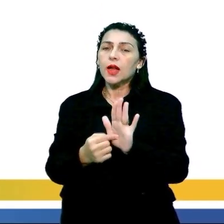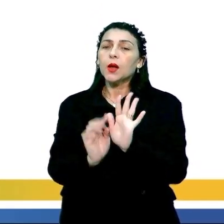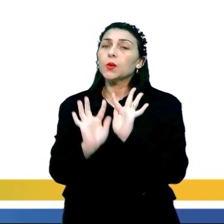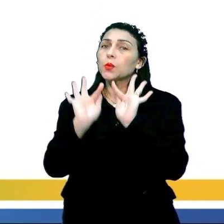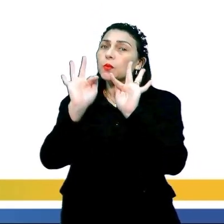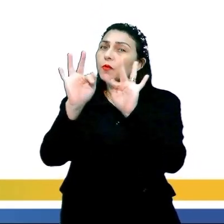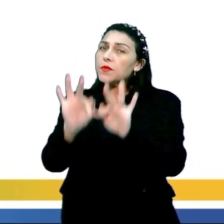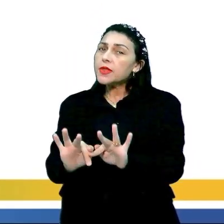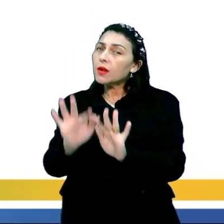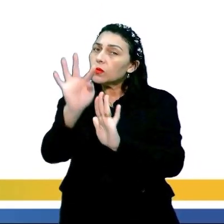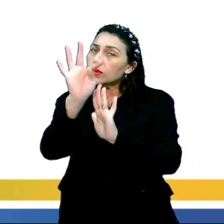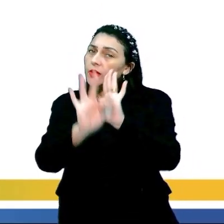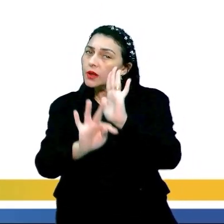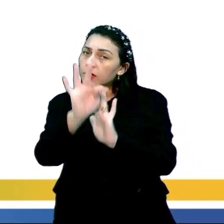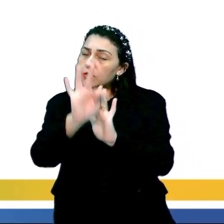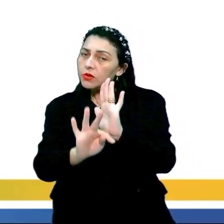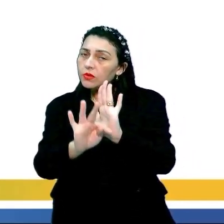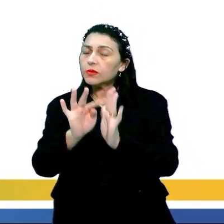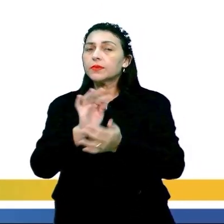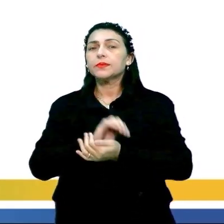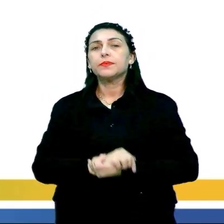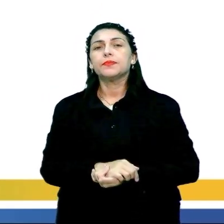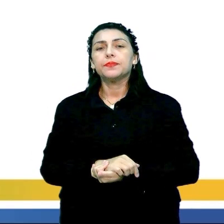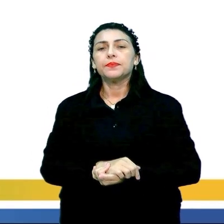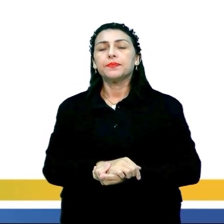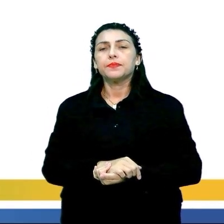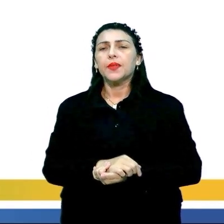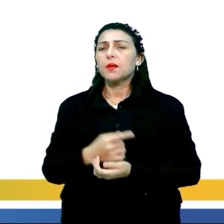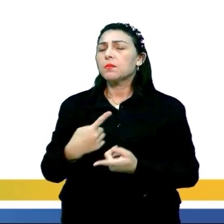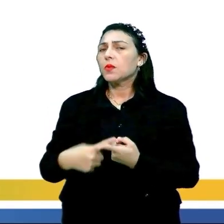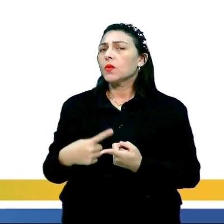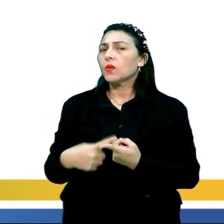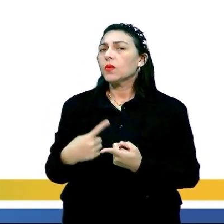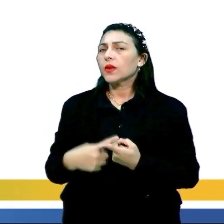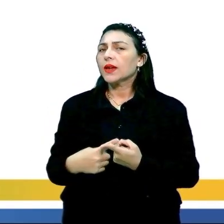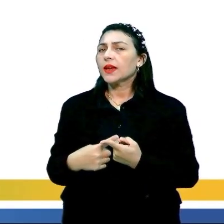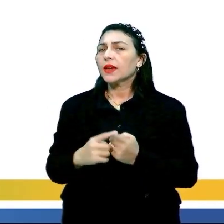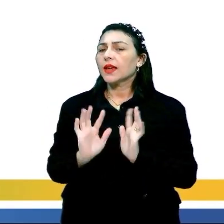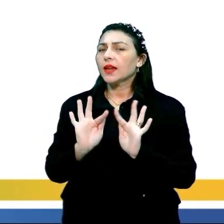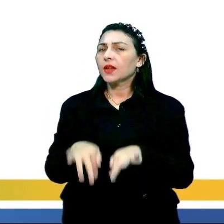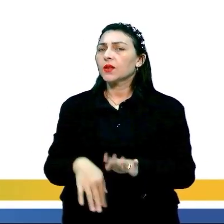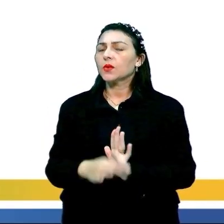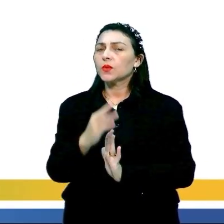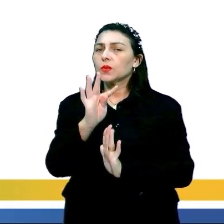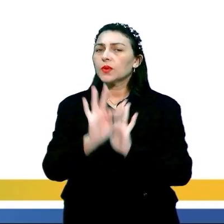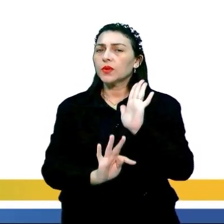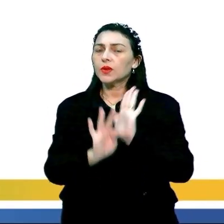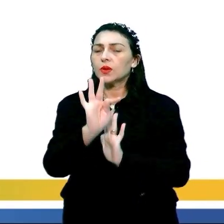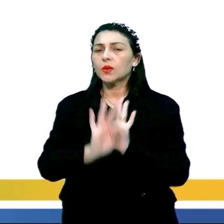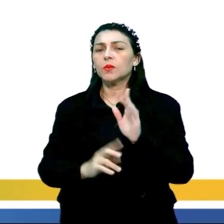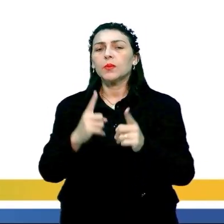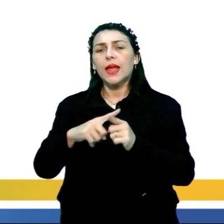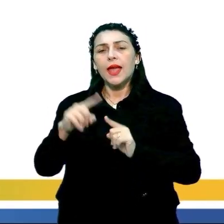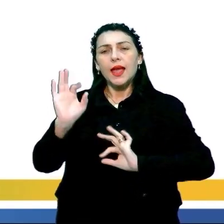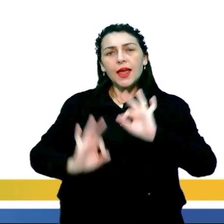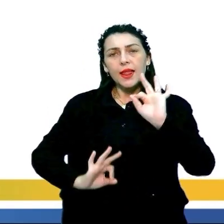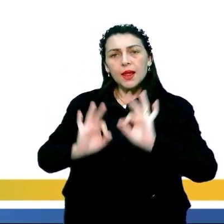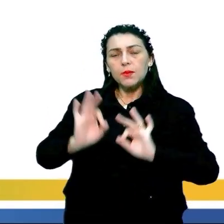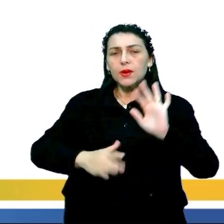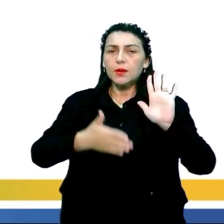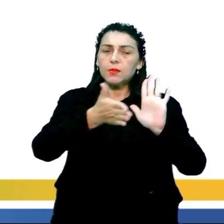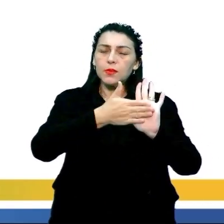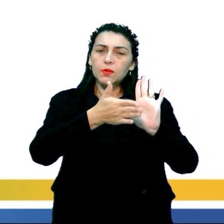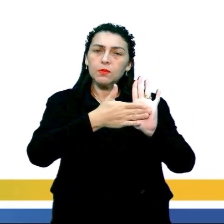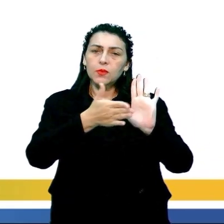aparecer na parte final do texto, né? Por que deve aparecer na parte final? Porque diz, elaborar a